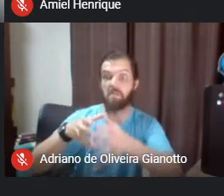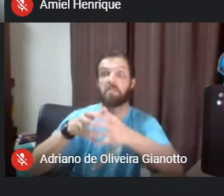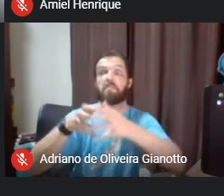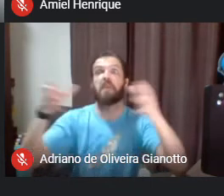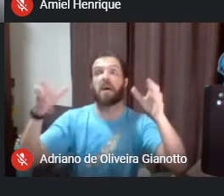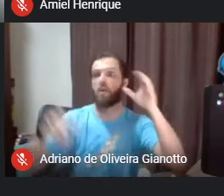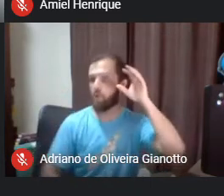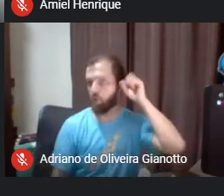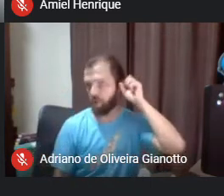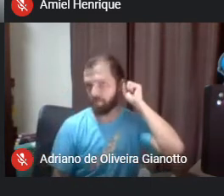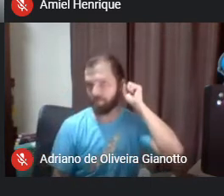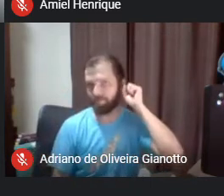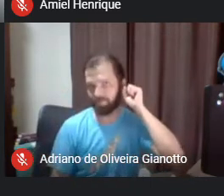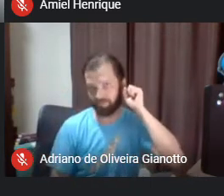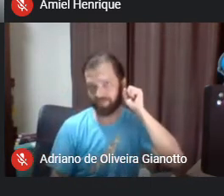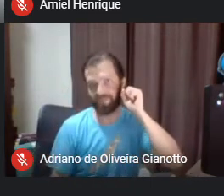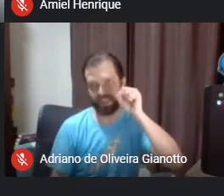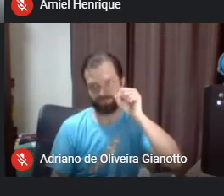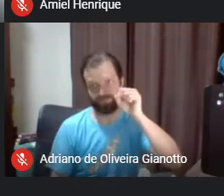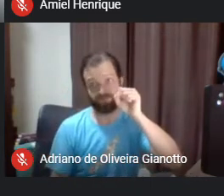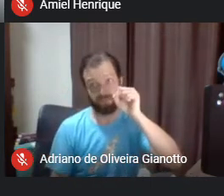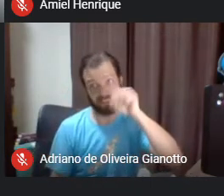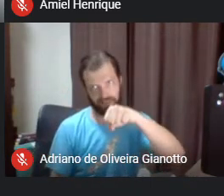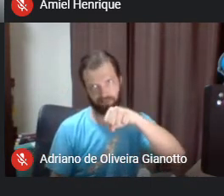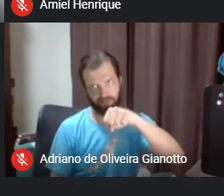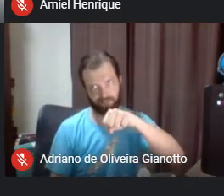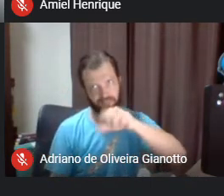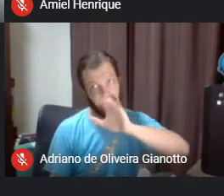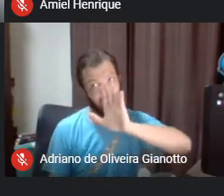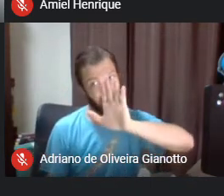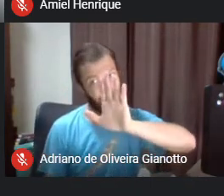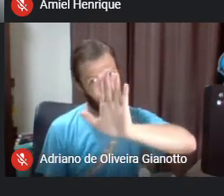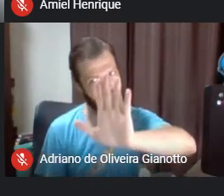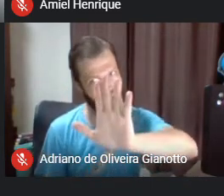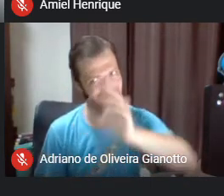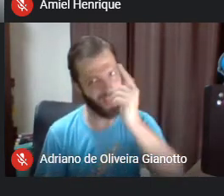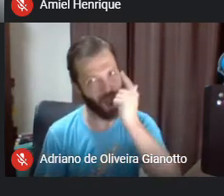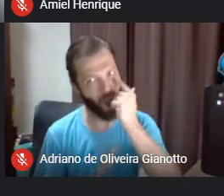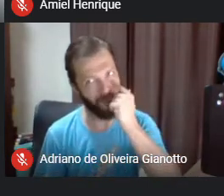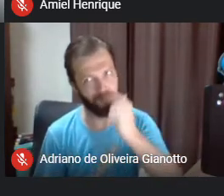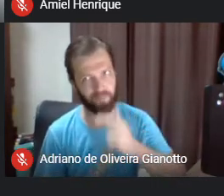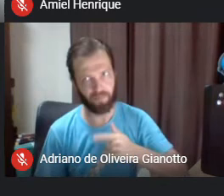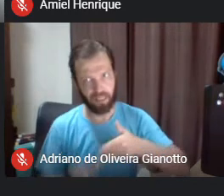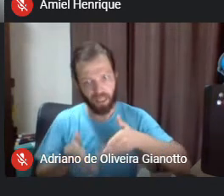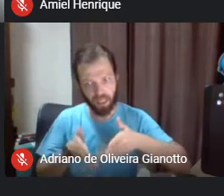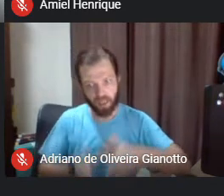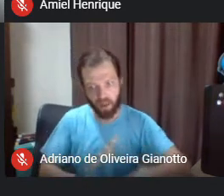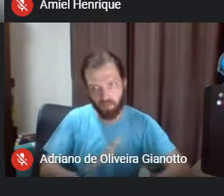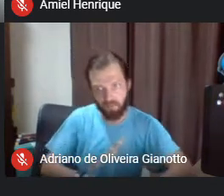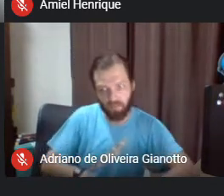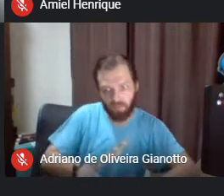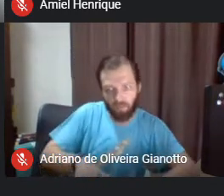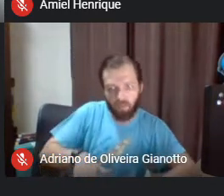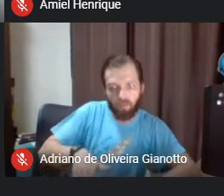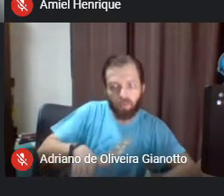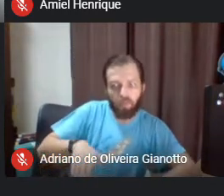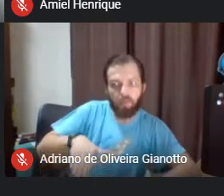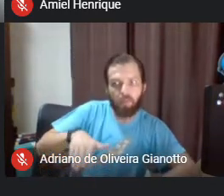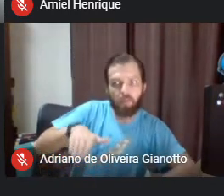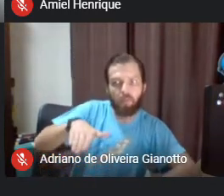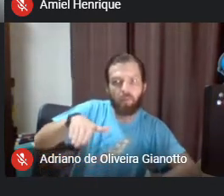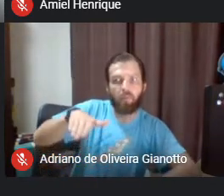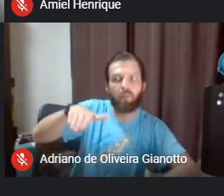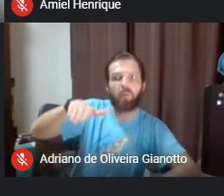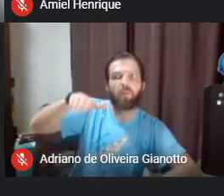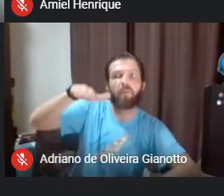Ótimo. A maioria falou que é ouvinte. Sim, mas tem um porém.